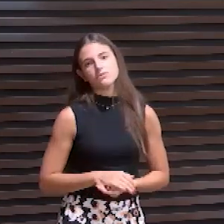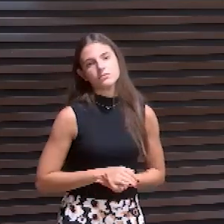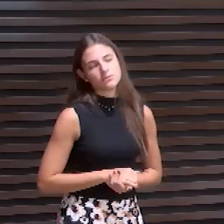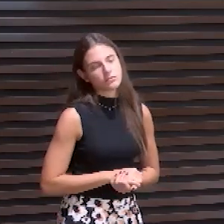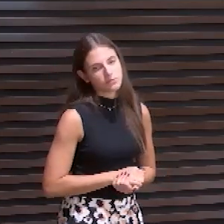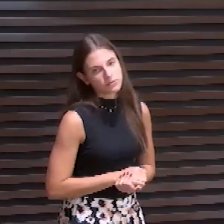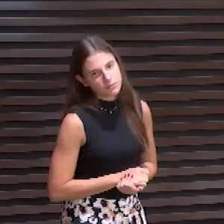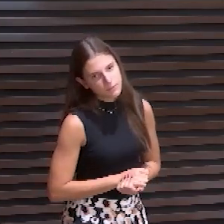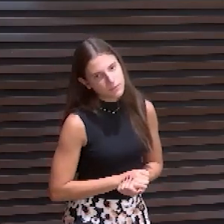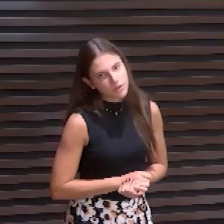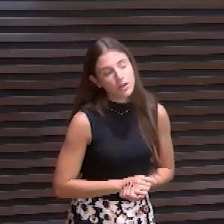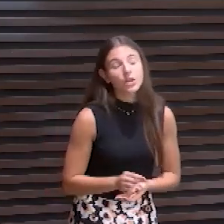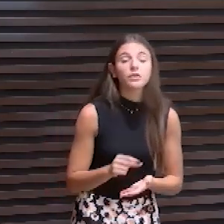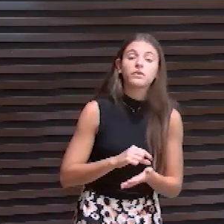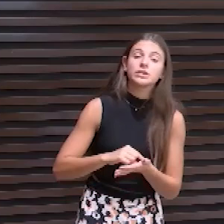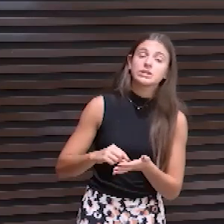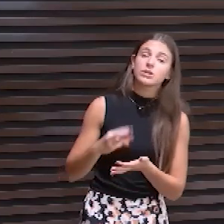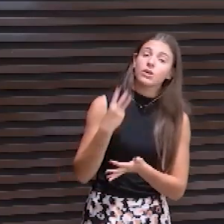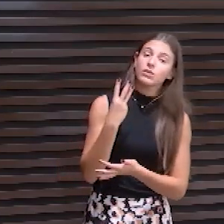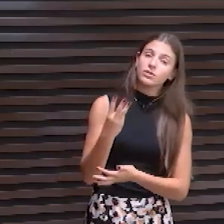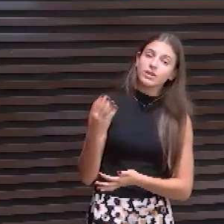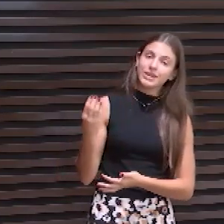E aí no versículo 30 nós vemos